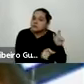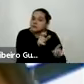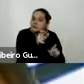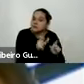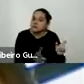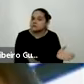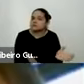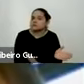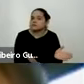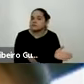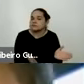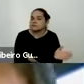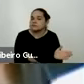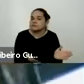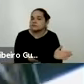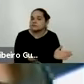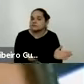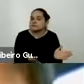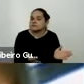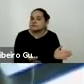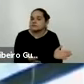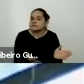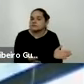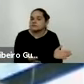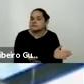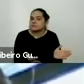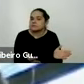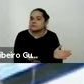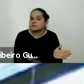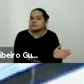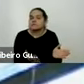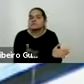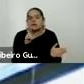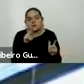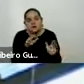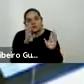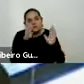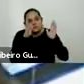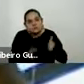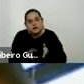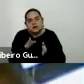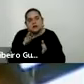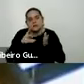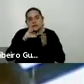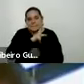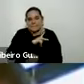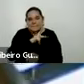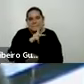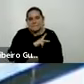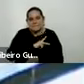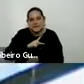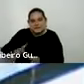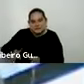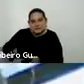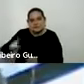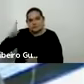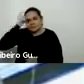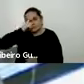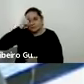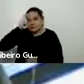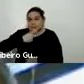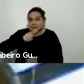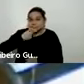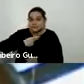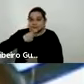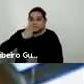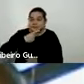como eu disse, com uma linha puxada pelo presidente Sérgio Butti, que é a sua diretoria, tem pautado as negociações no